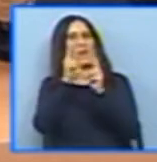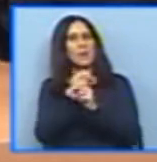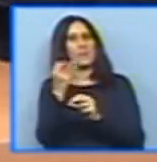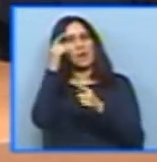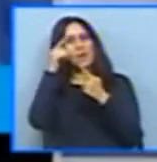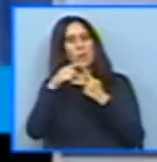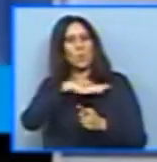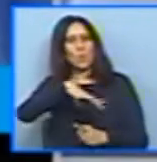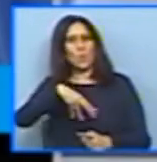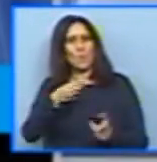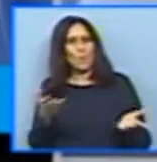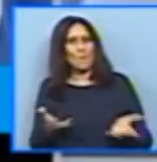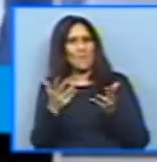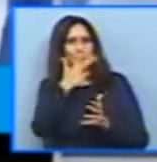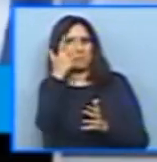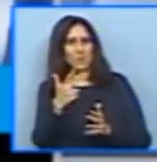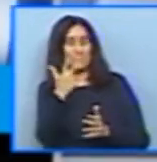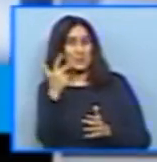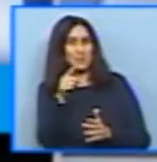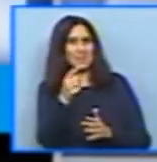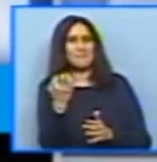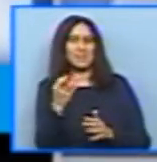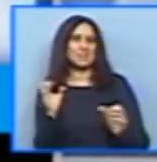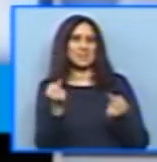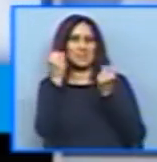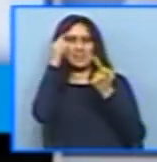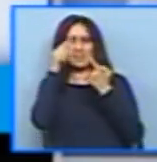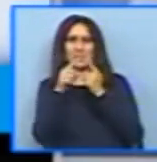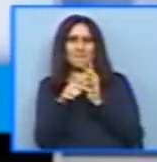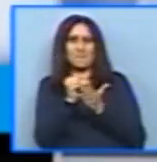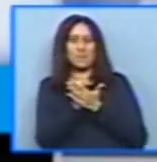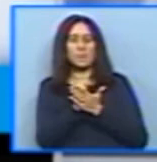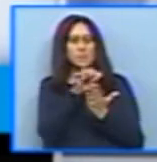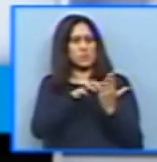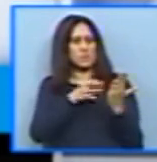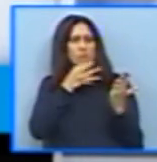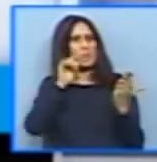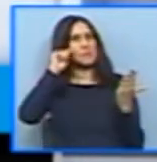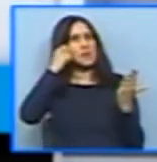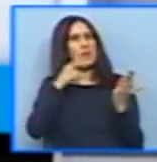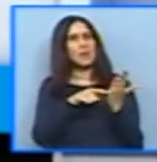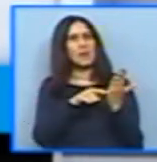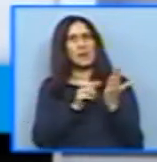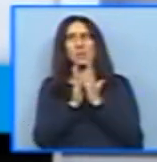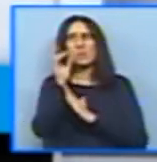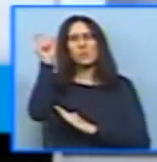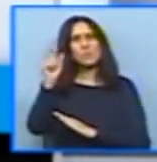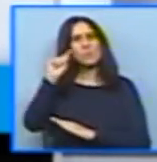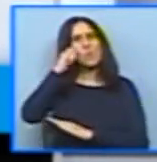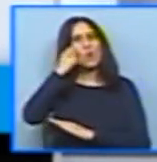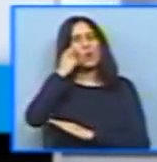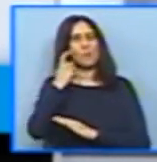este mundo à sua plenitude. E essa plenitude é sempre de salvação. Mas o texto fala em condenação. É Deus que condena. Se